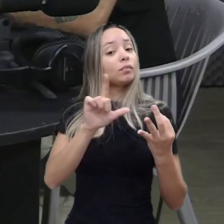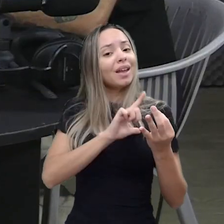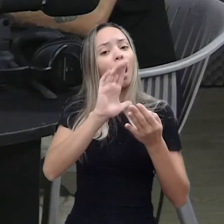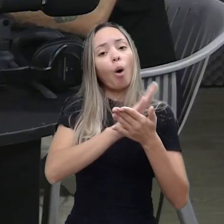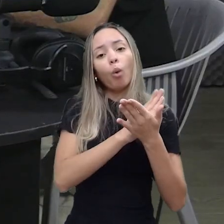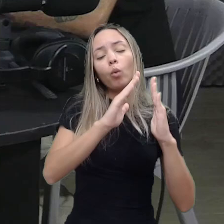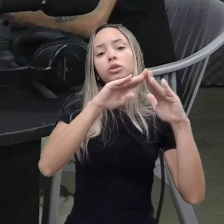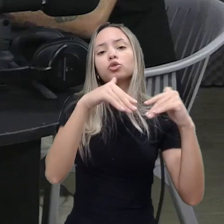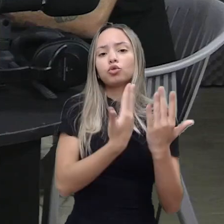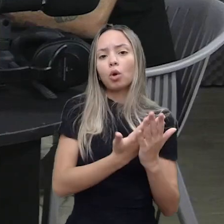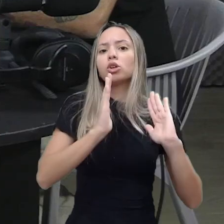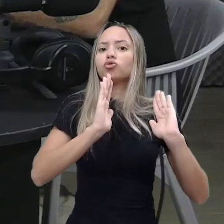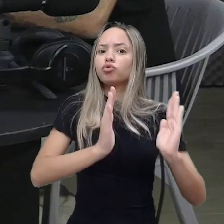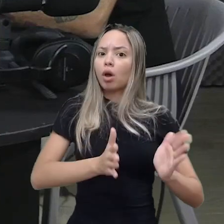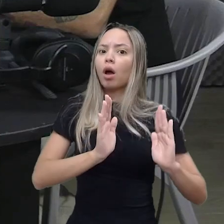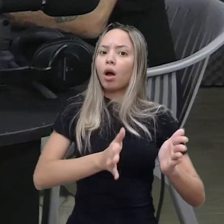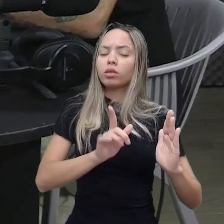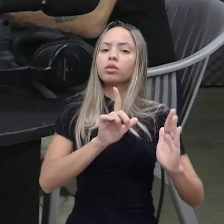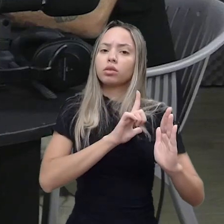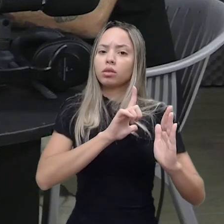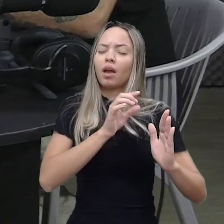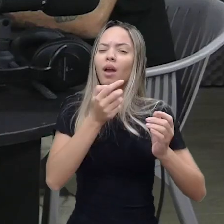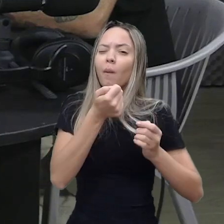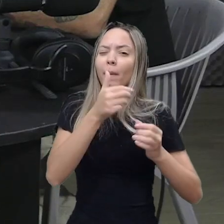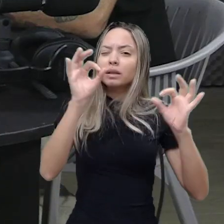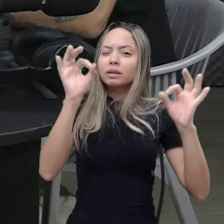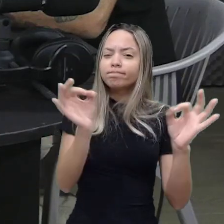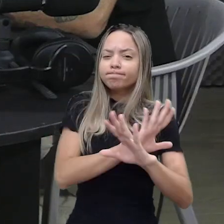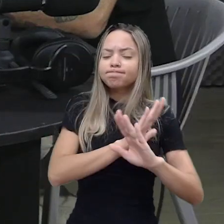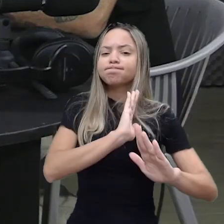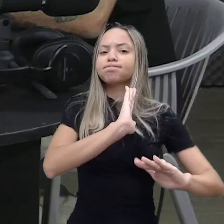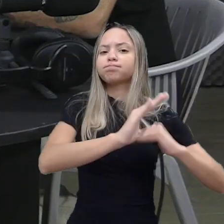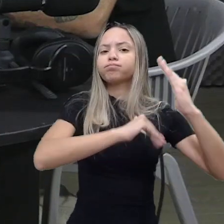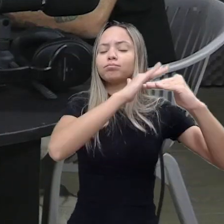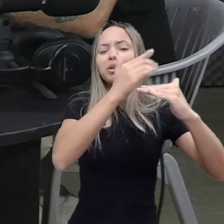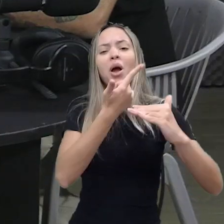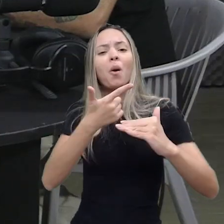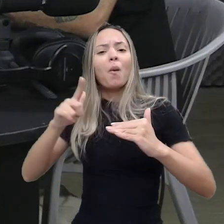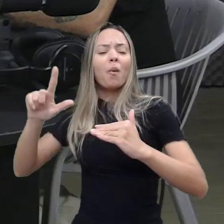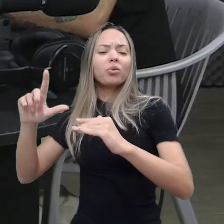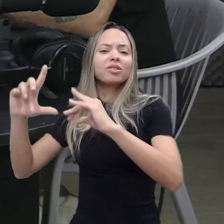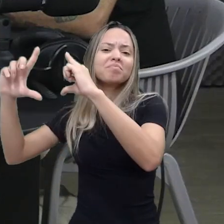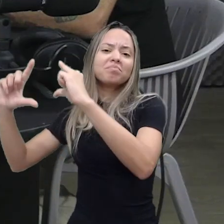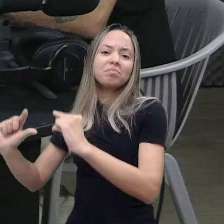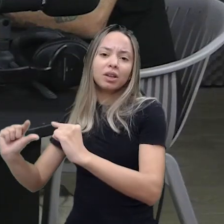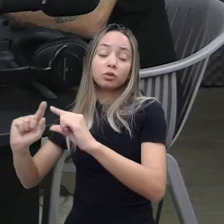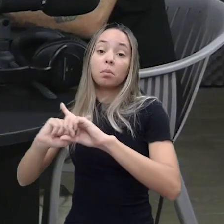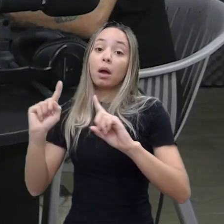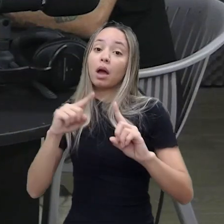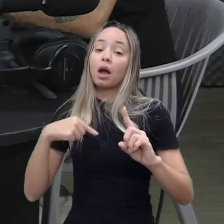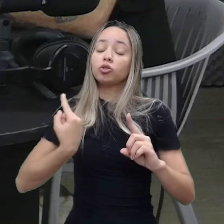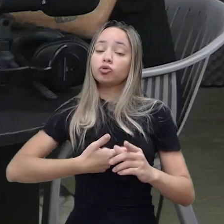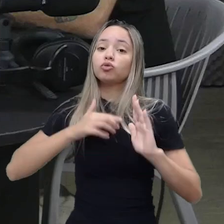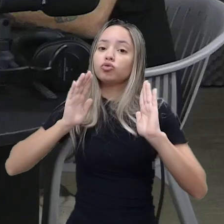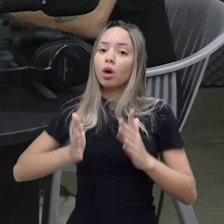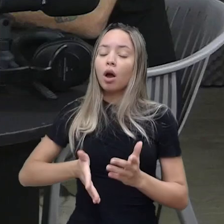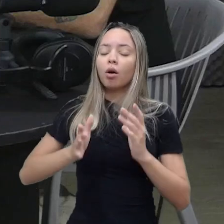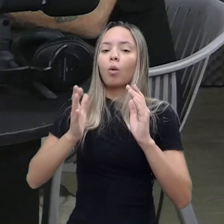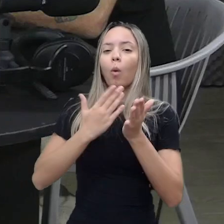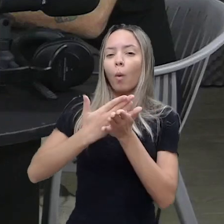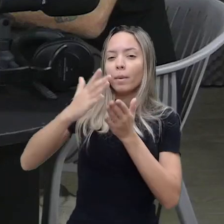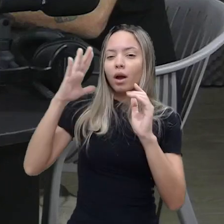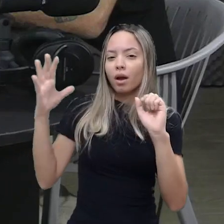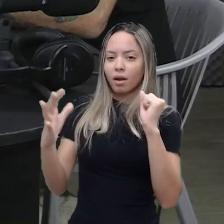avanços, né, nessa acessibilidade e outras menos. Mas a gente já vem, né, garantindo parte,